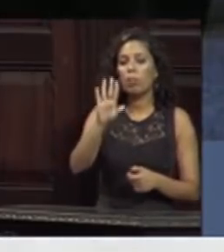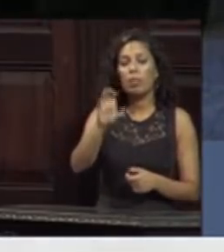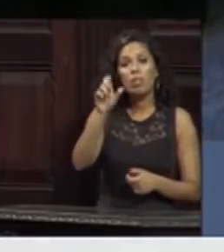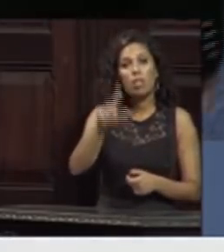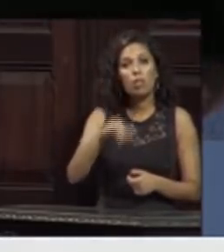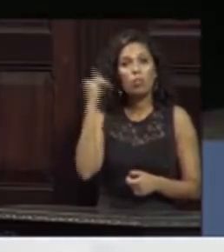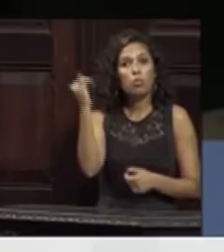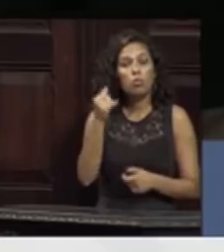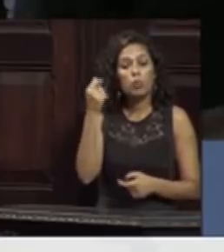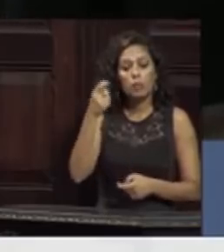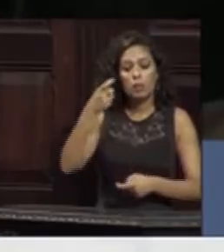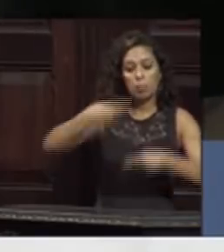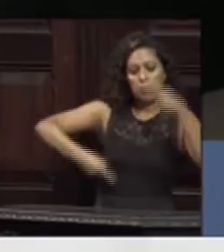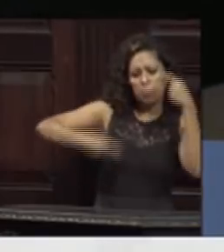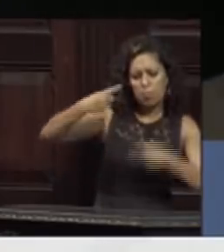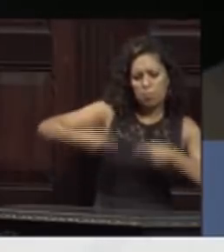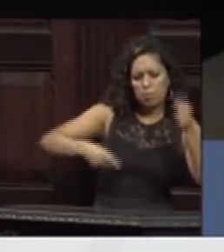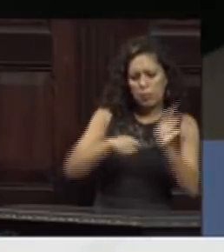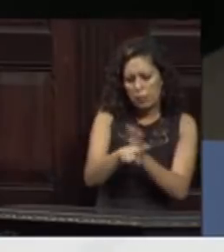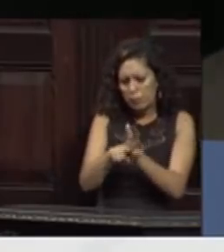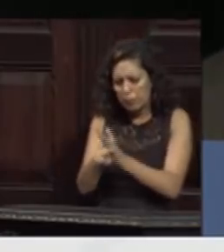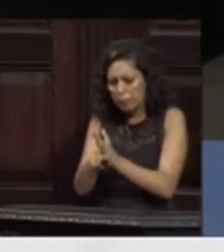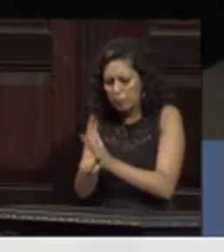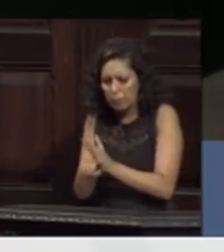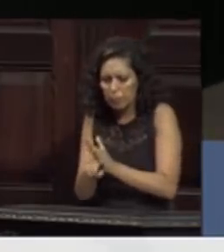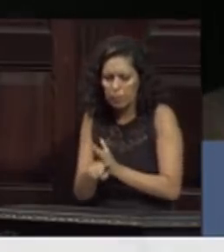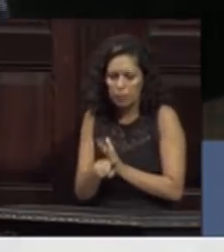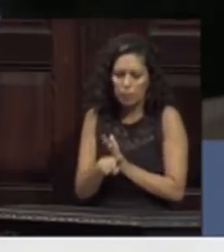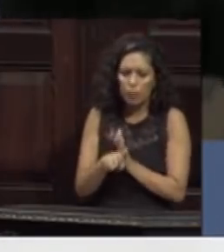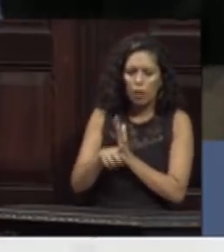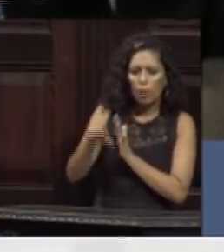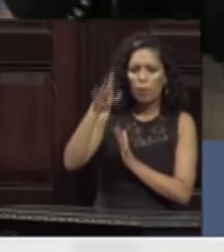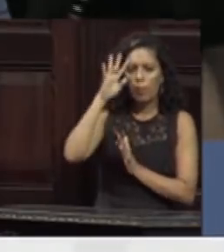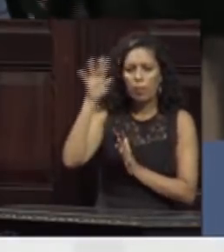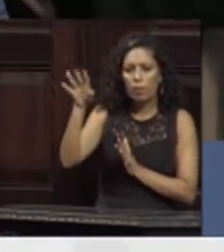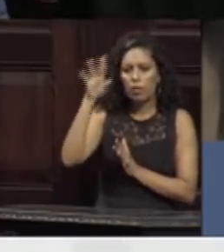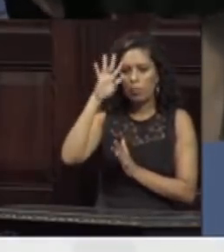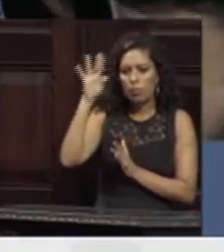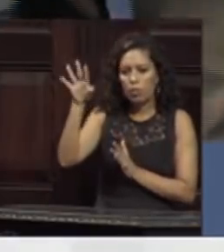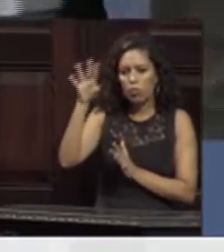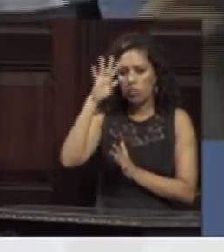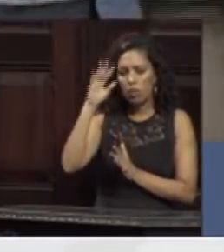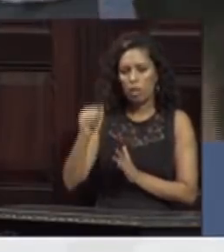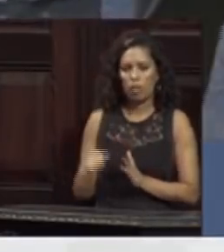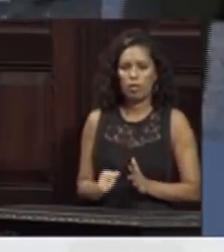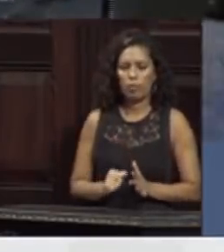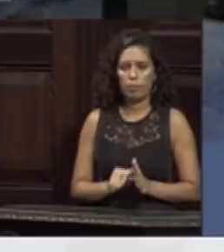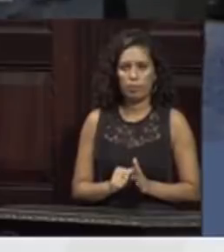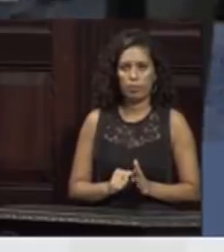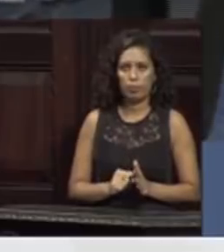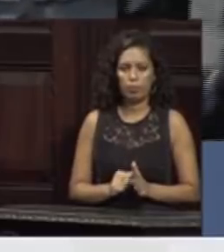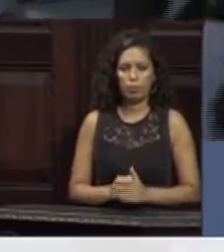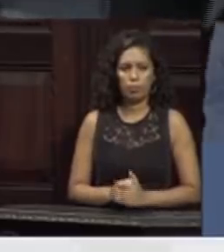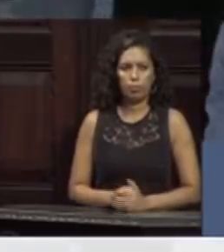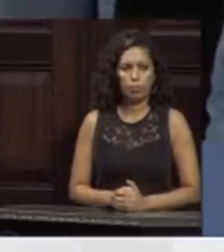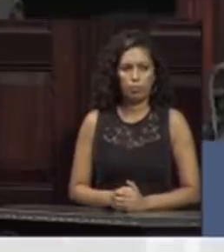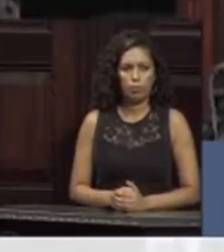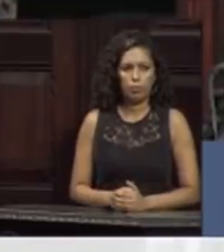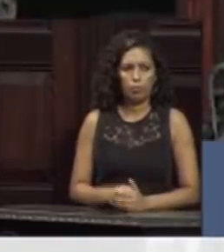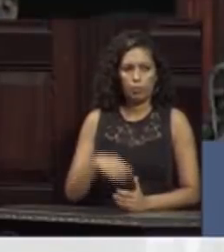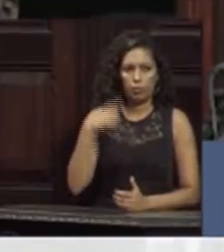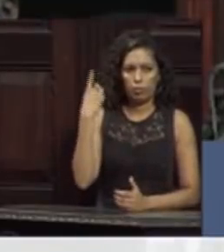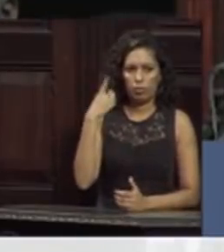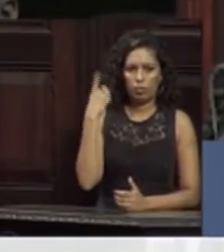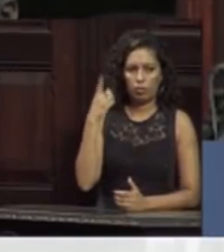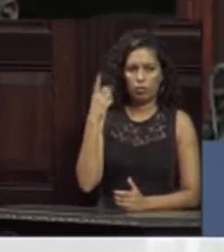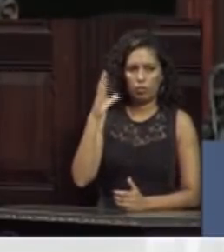ser aprofundado, amadurecido como os novos campos de prospecção de petróleo. Amadurecer esse debate. Deputado